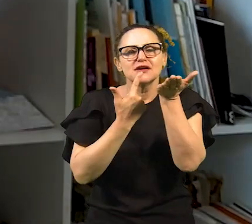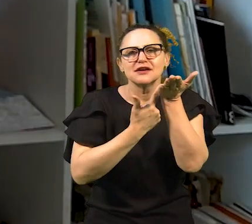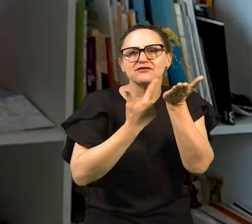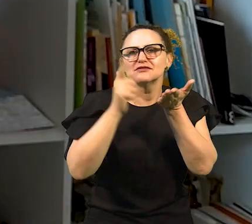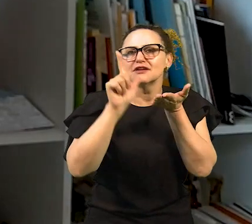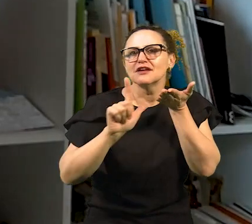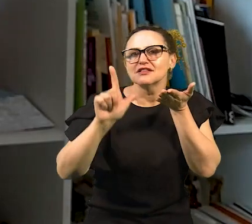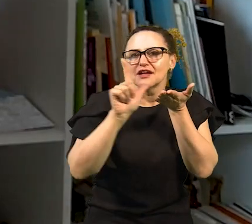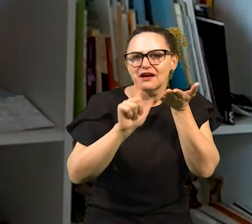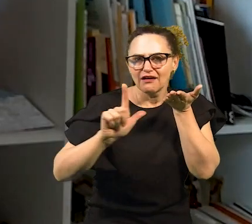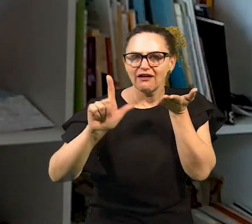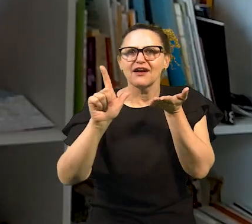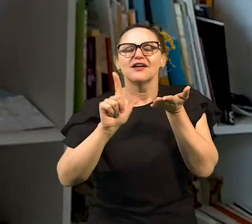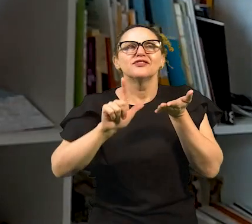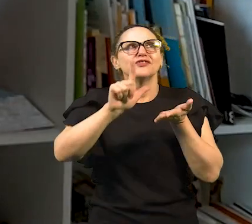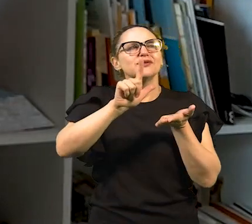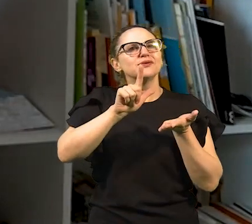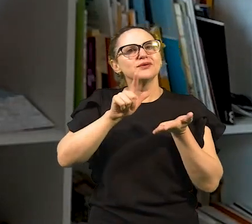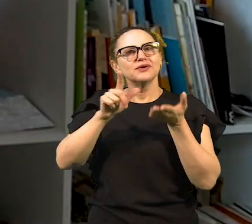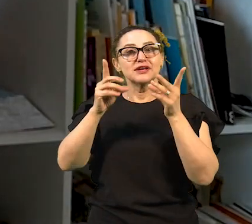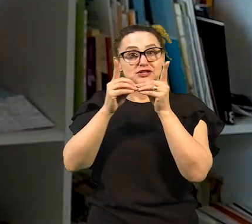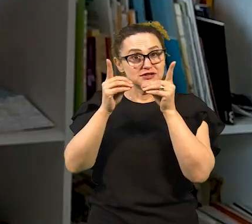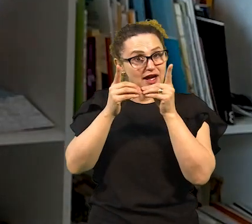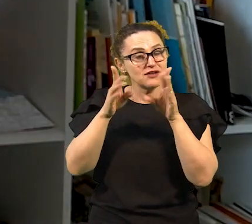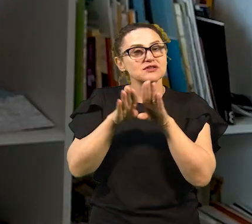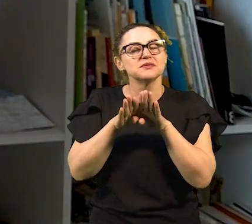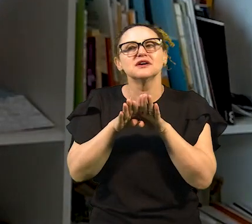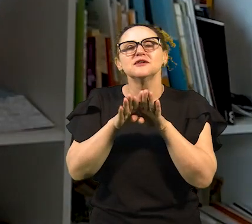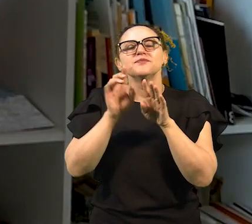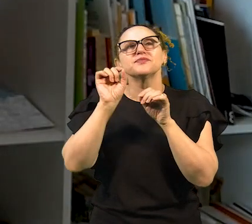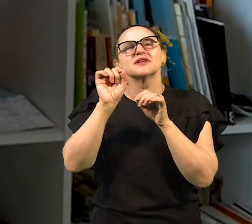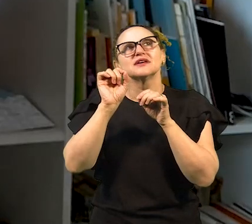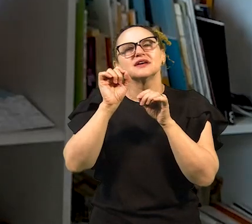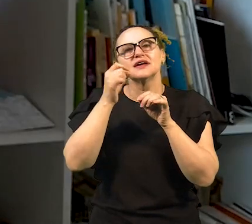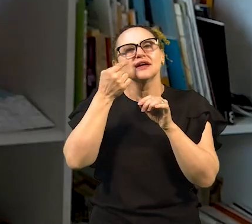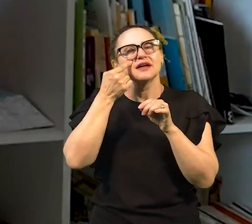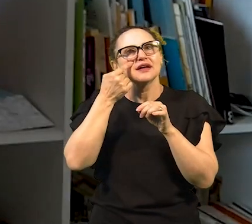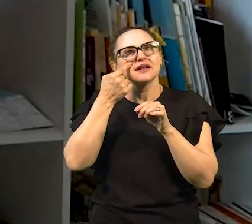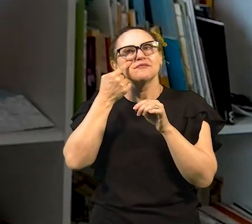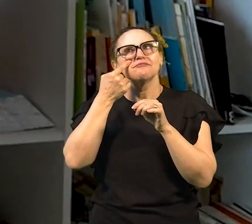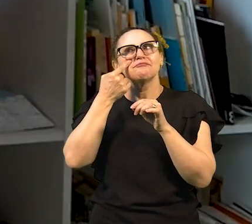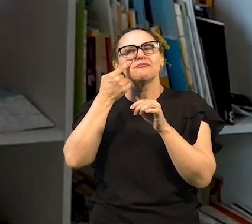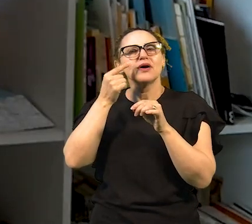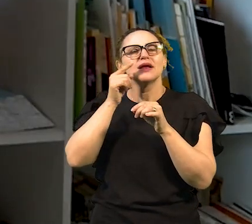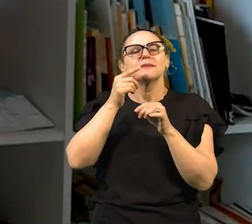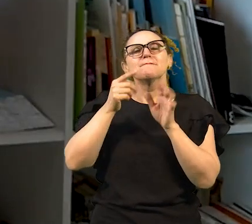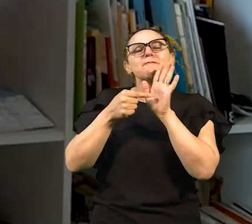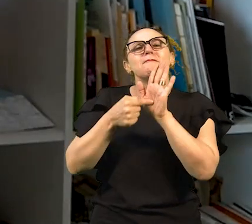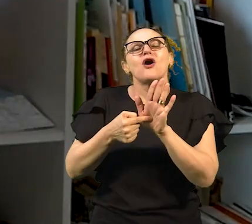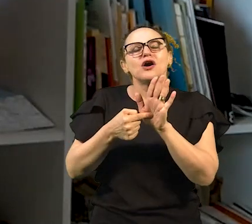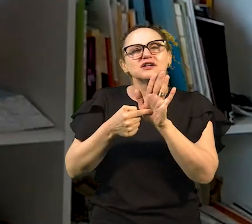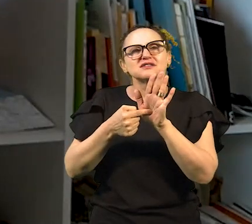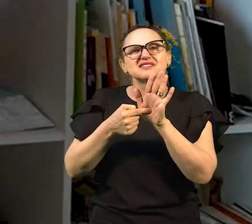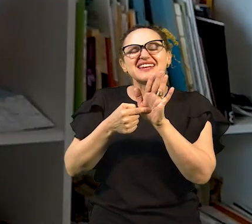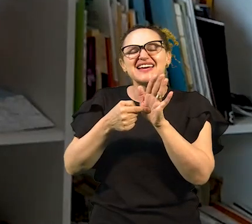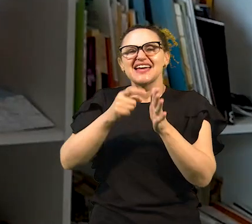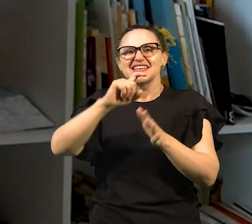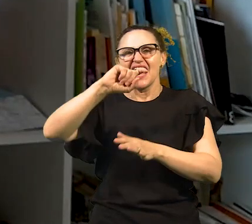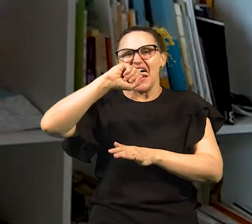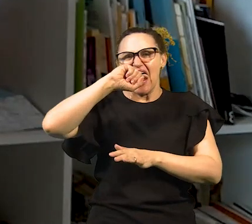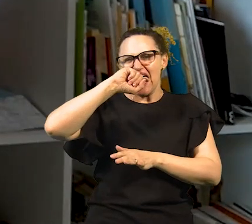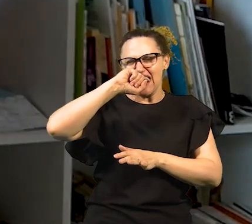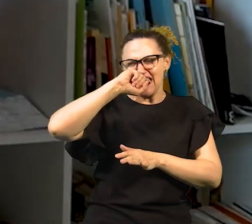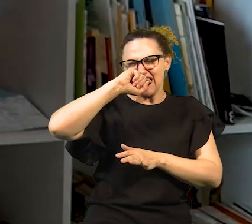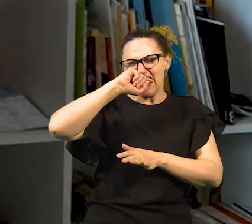Que é exatamente esse poema em que o eu lírico se coloca como aquele que inveja o ourives, ou seja, inveja essa pessoa